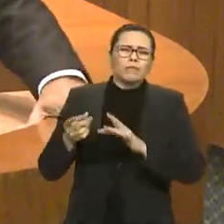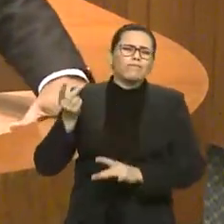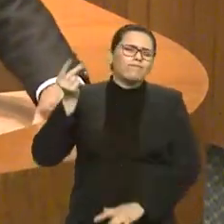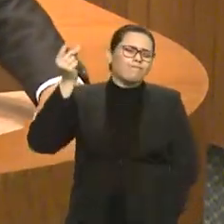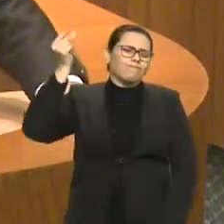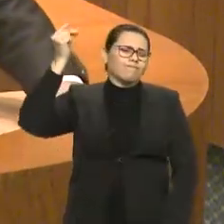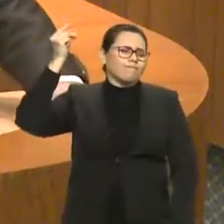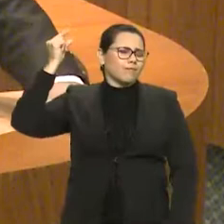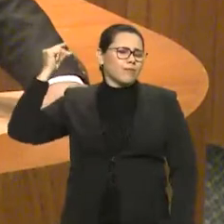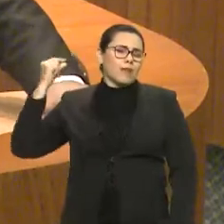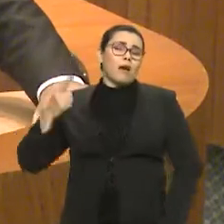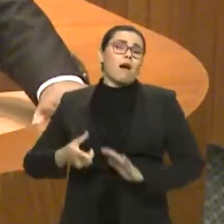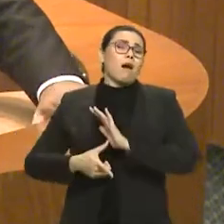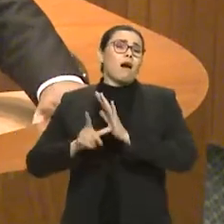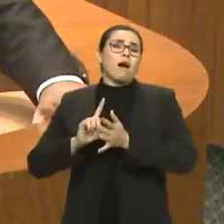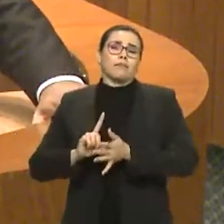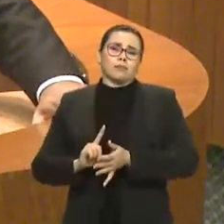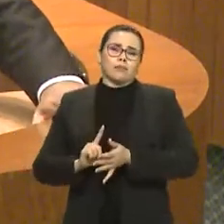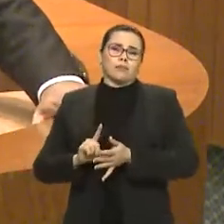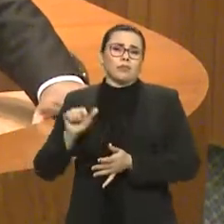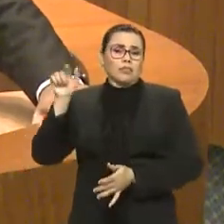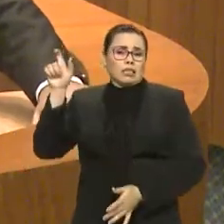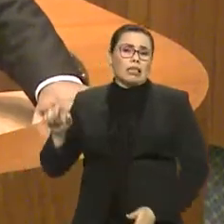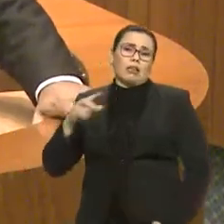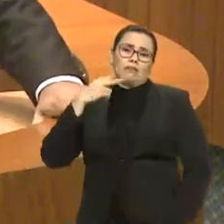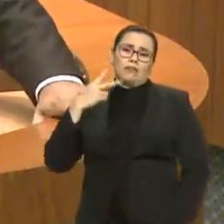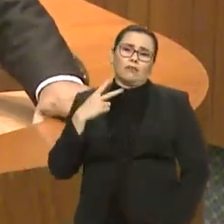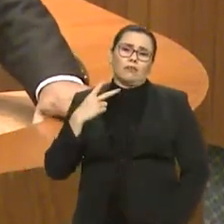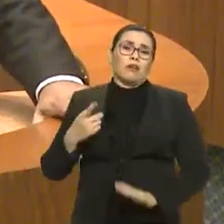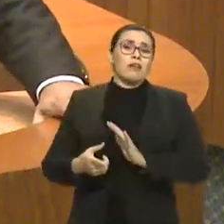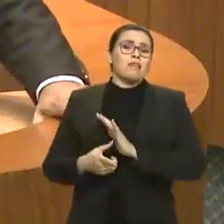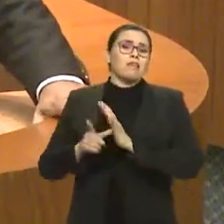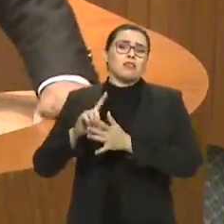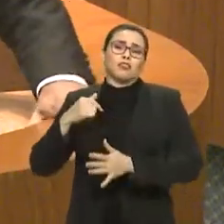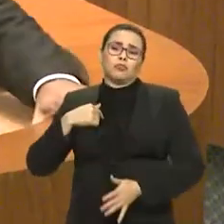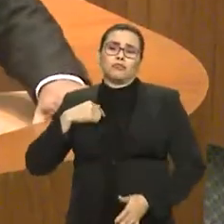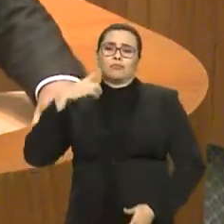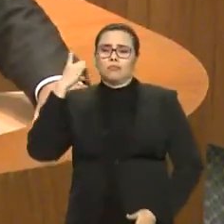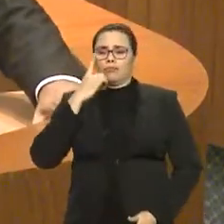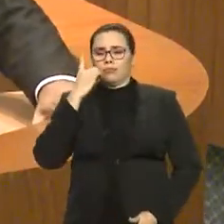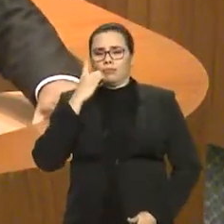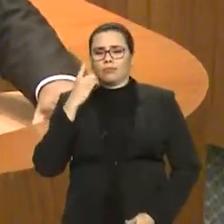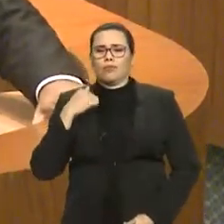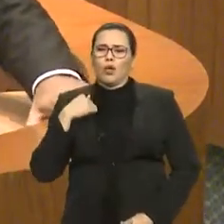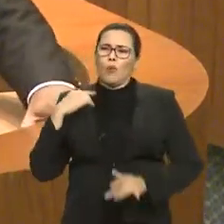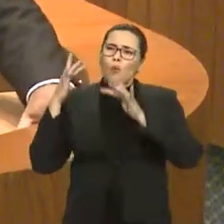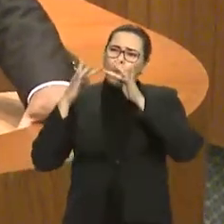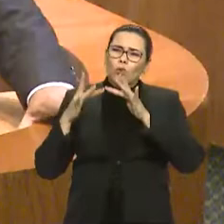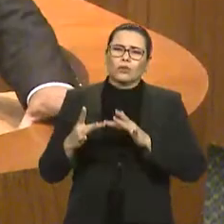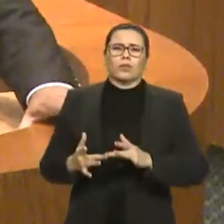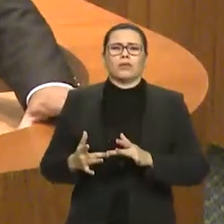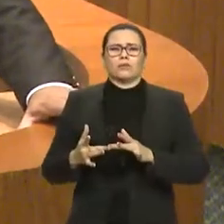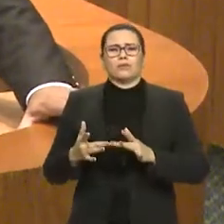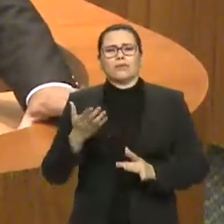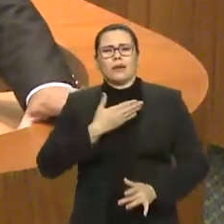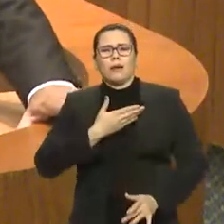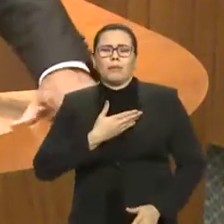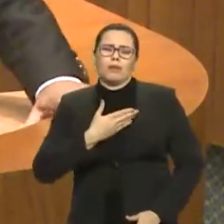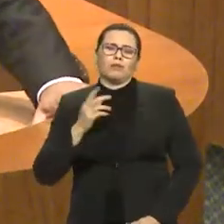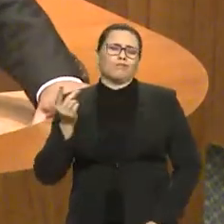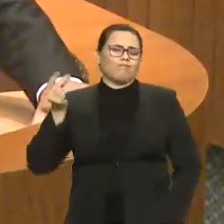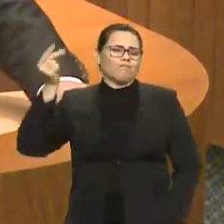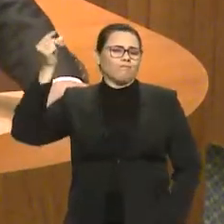estadual. Então, um convívio de amizade muito antes do Legislativo Municipal e do Legislativo Estadual. E eu